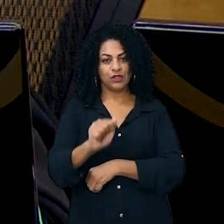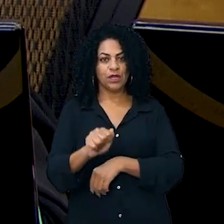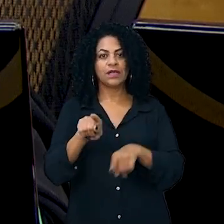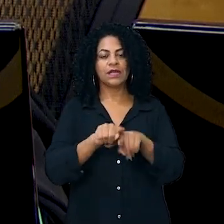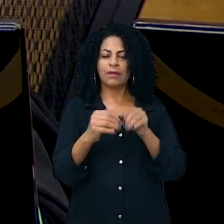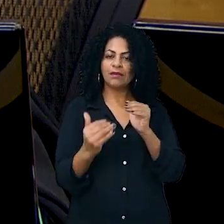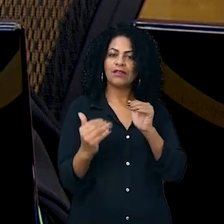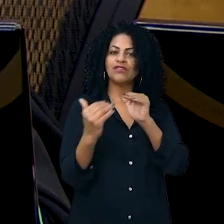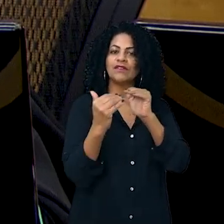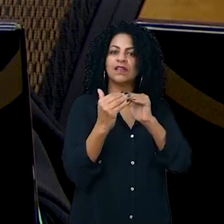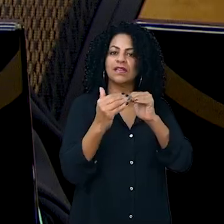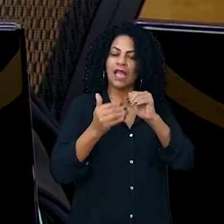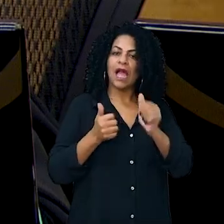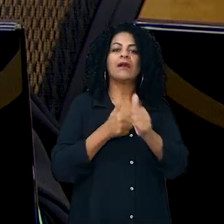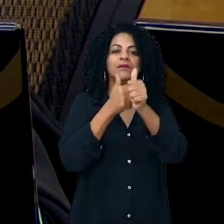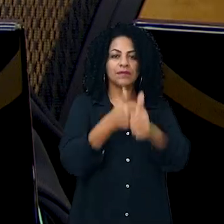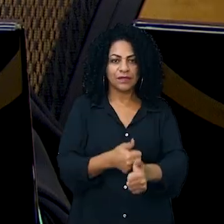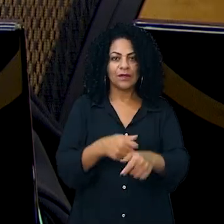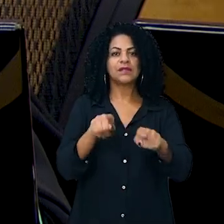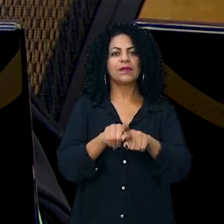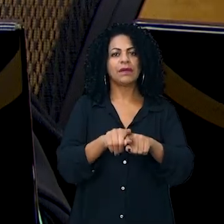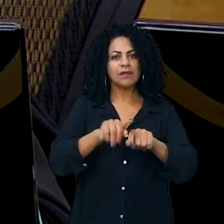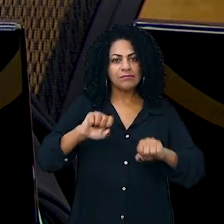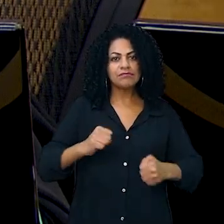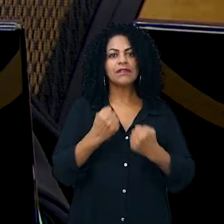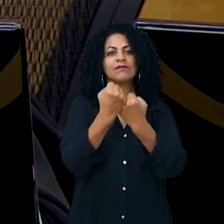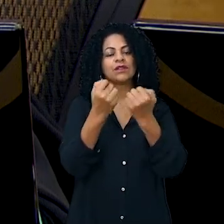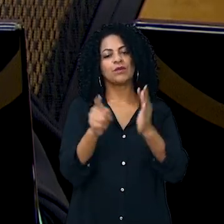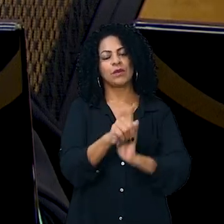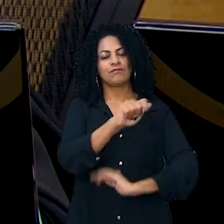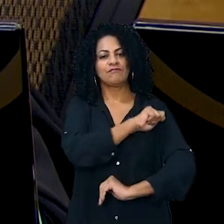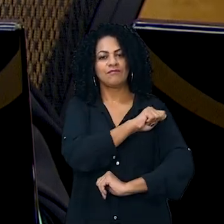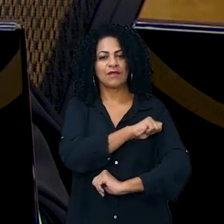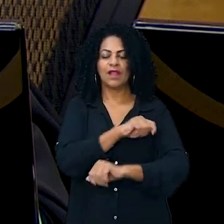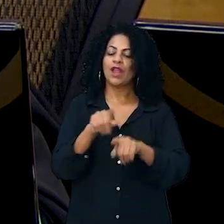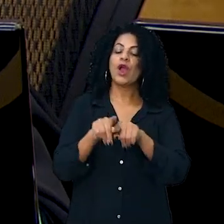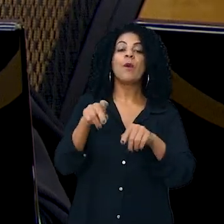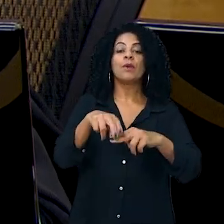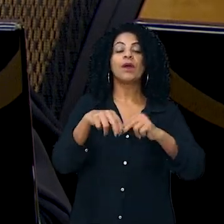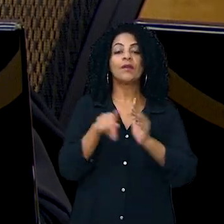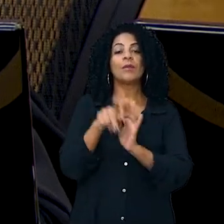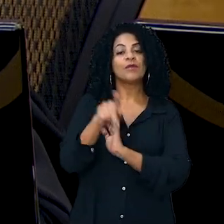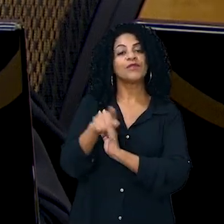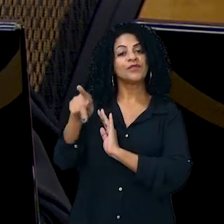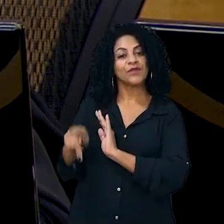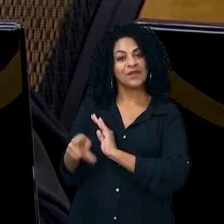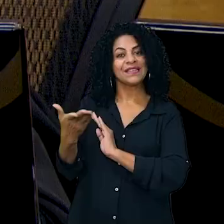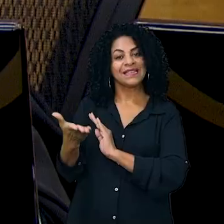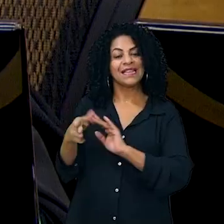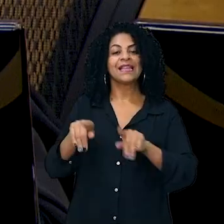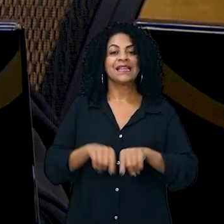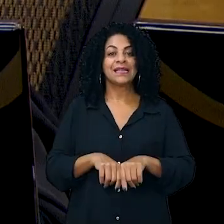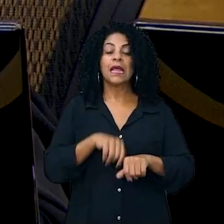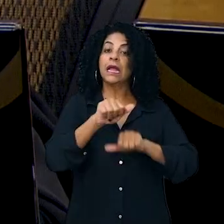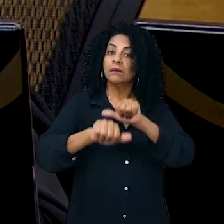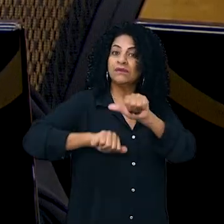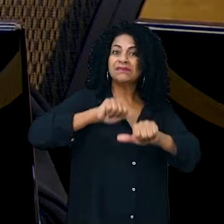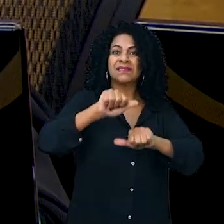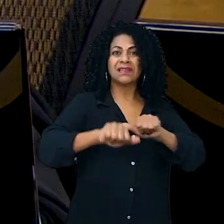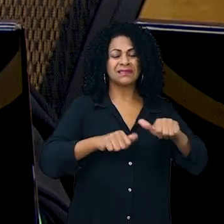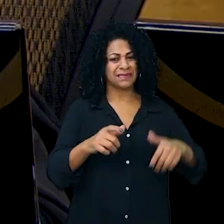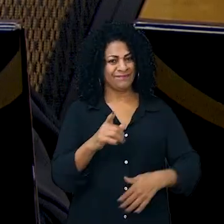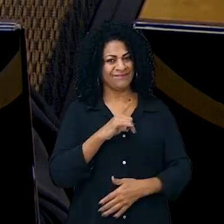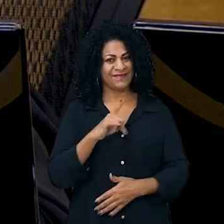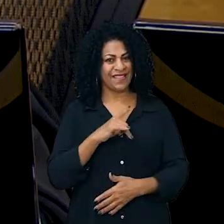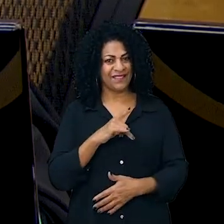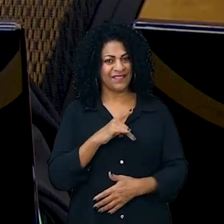divergência e defendeu a regulamentação do atendimento aos alunos pelos professores. Houve uma mudança muito grande que fica muito